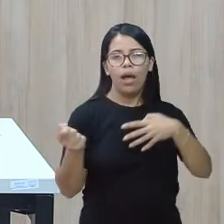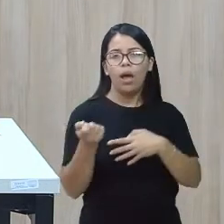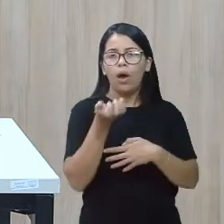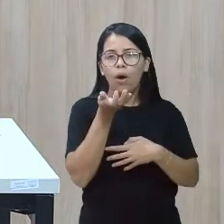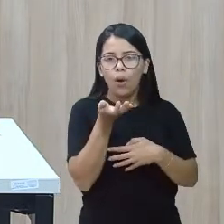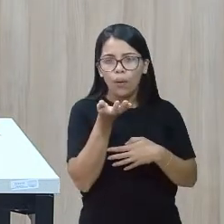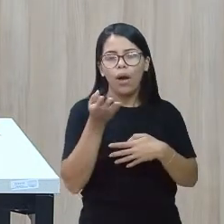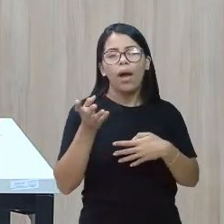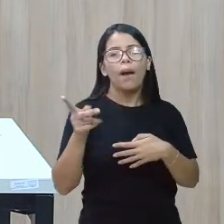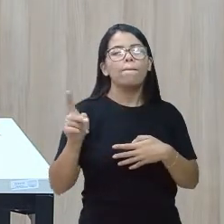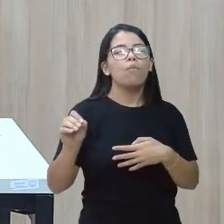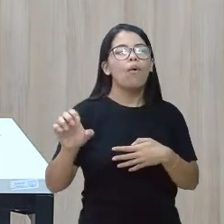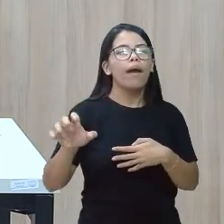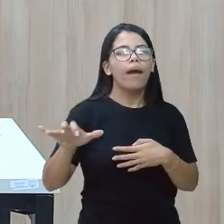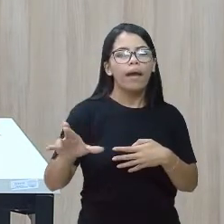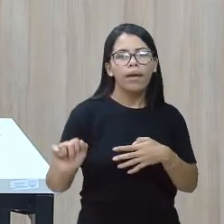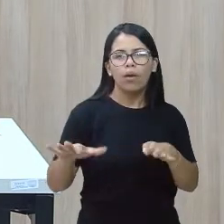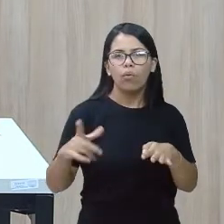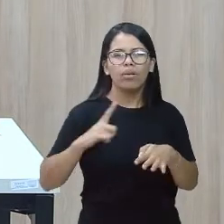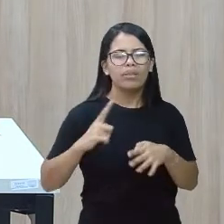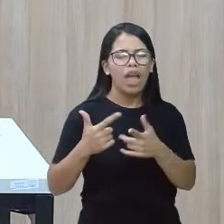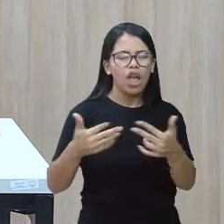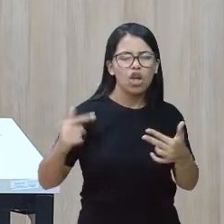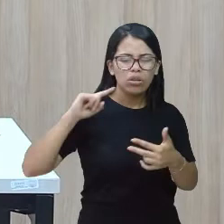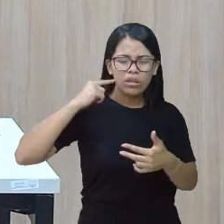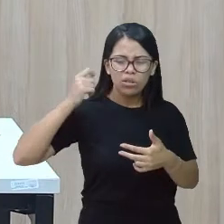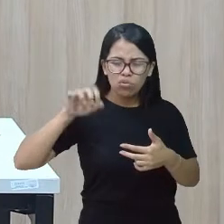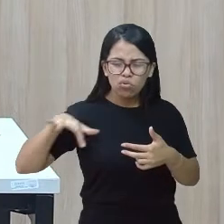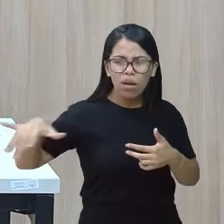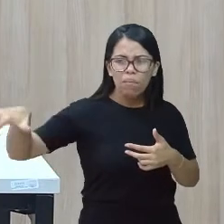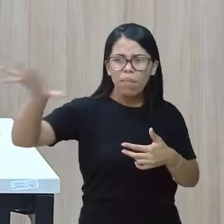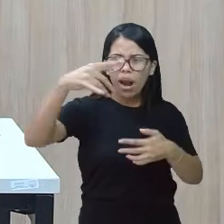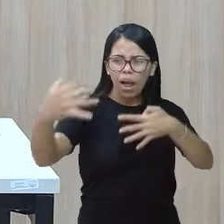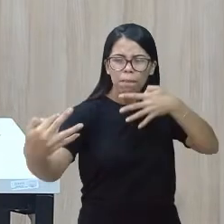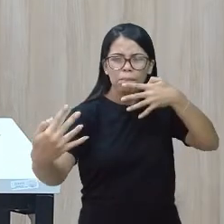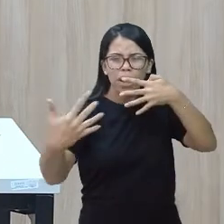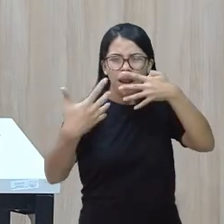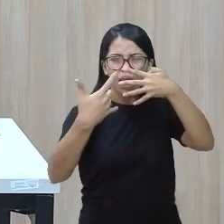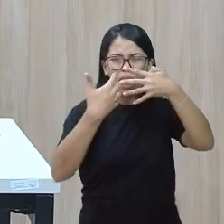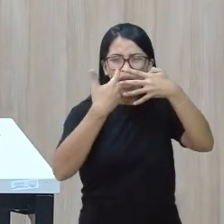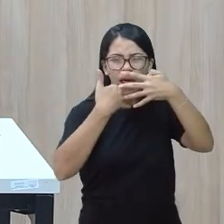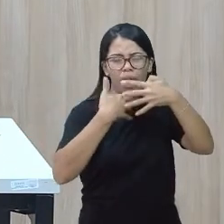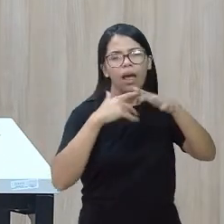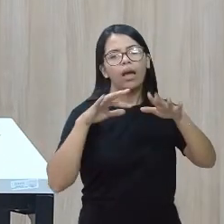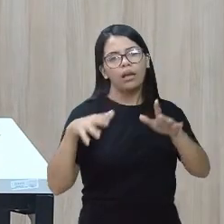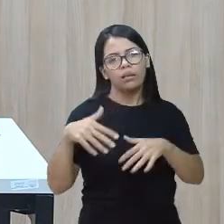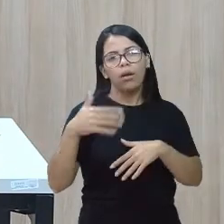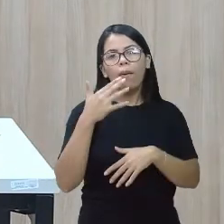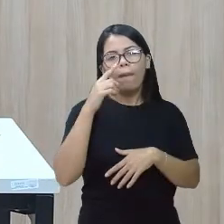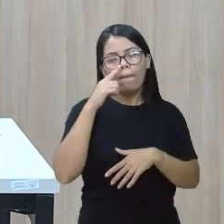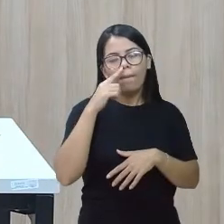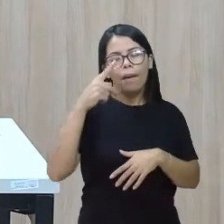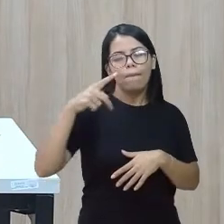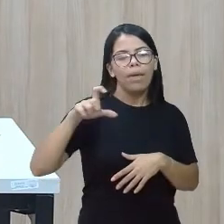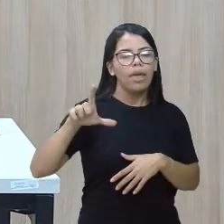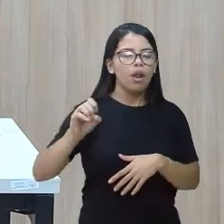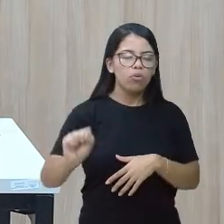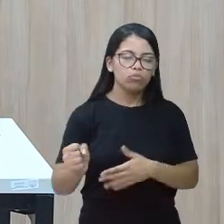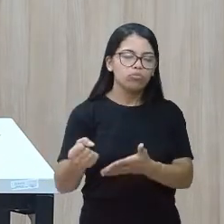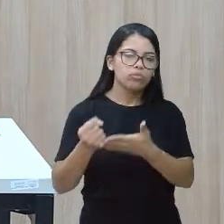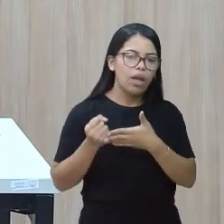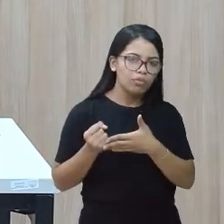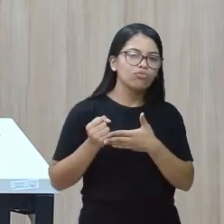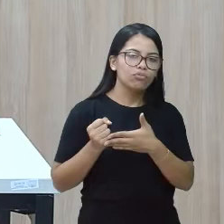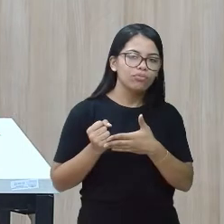assim, outras pequenas partículas que estão suspensas no ar. Então, os pelos são verdadeiros filtros, são filtradores